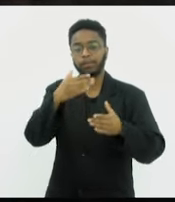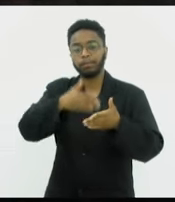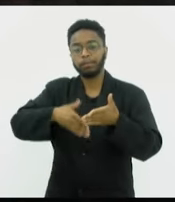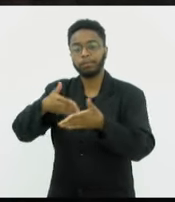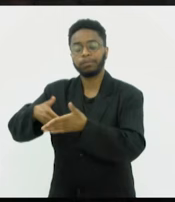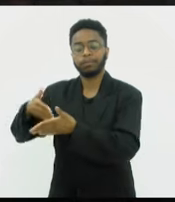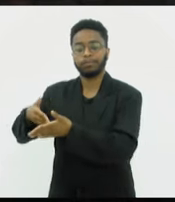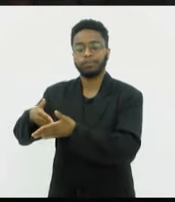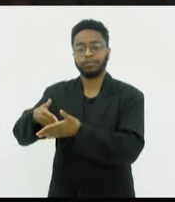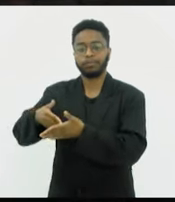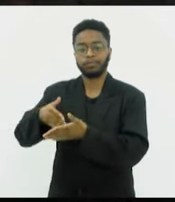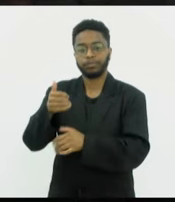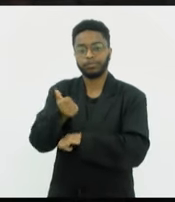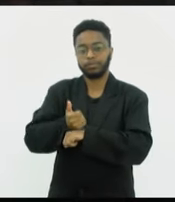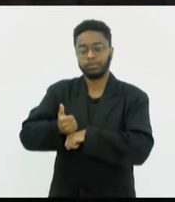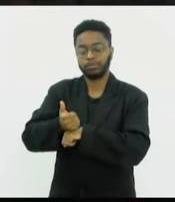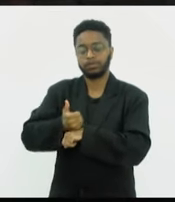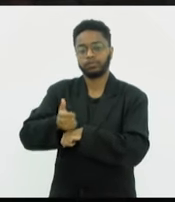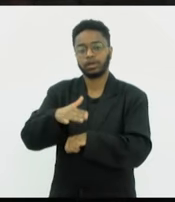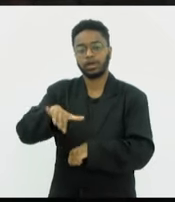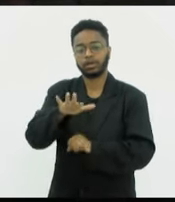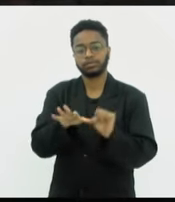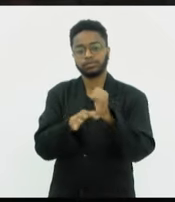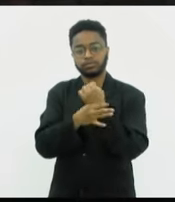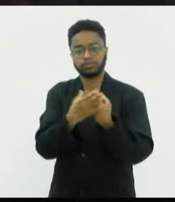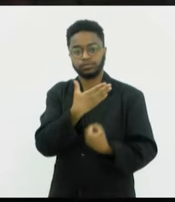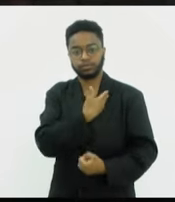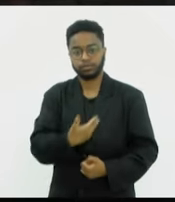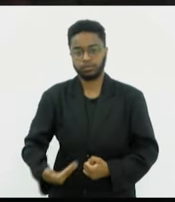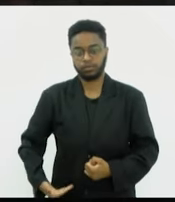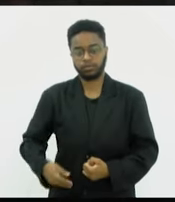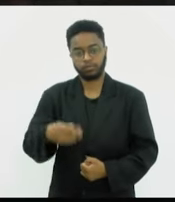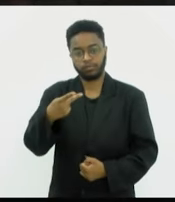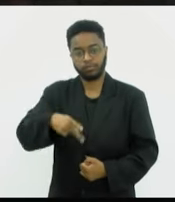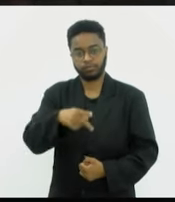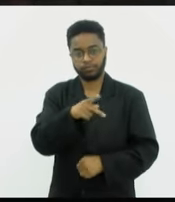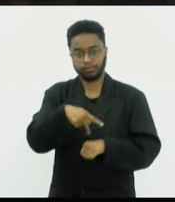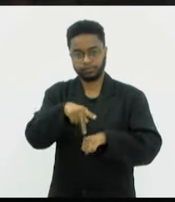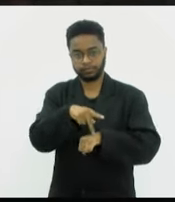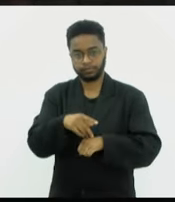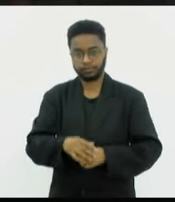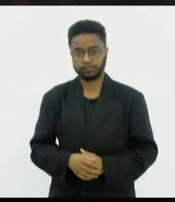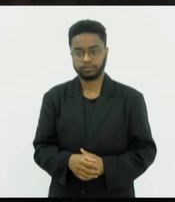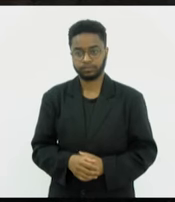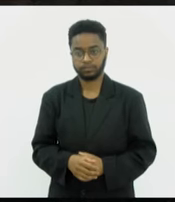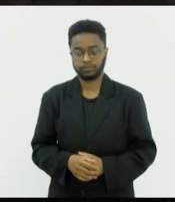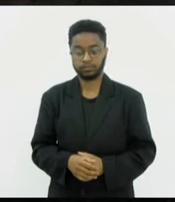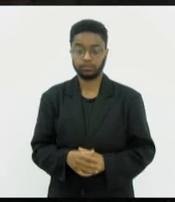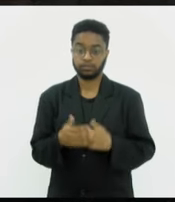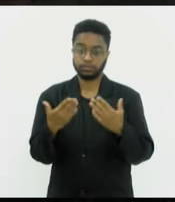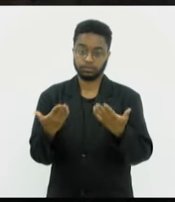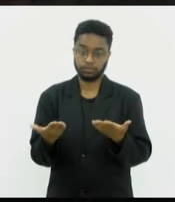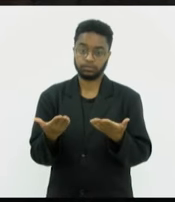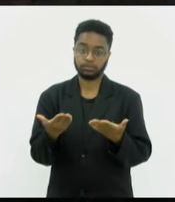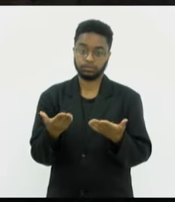calibre dos profissionais da segurança pública do nosso país quando assim